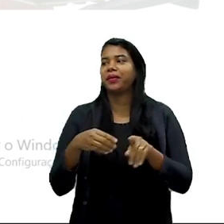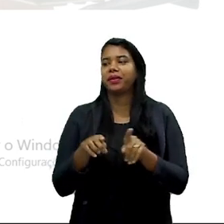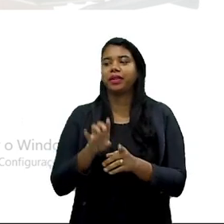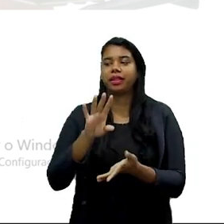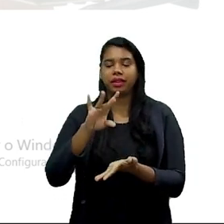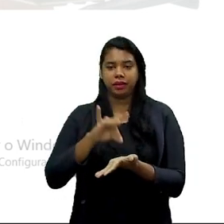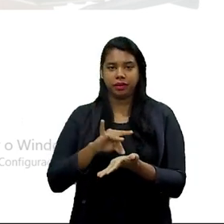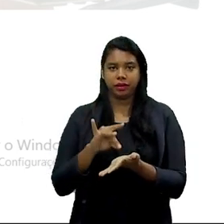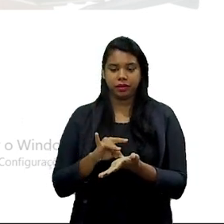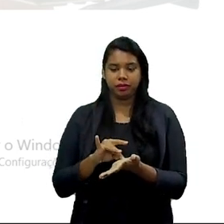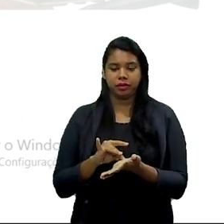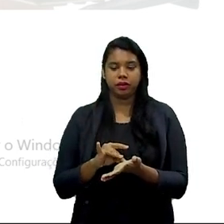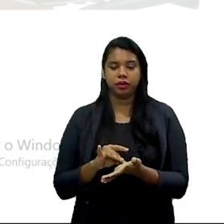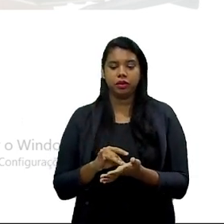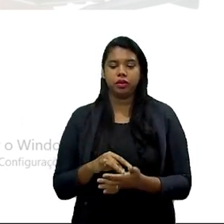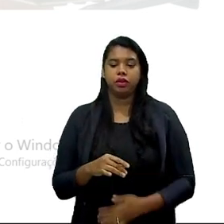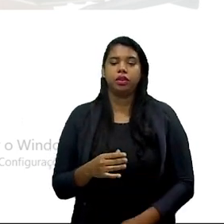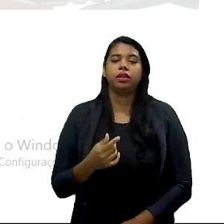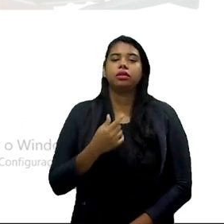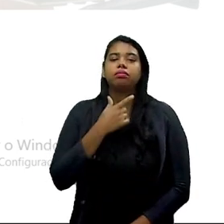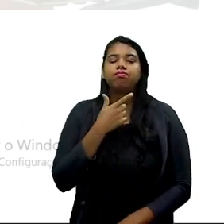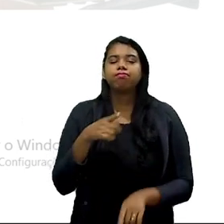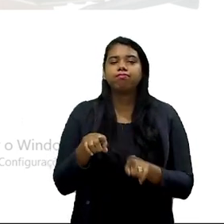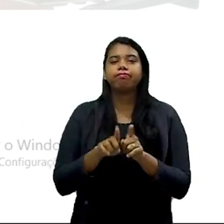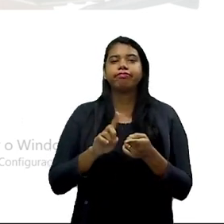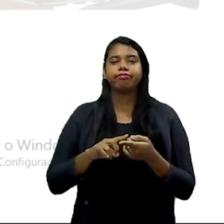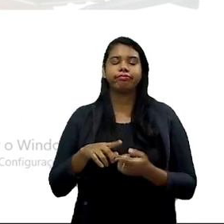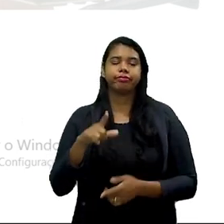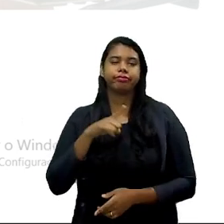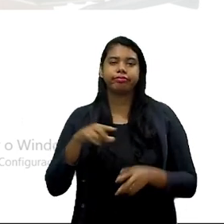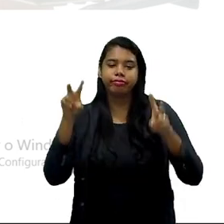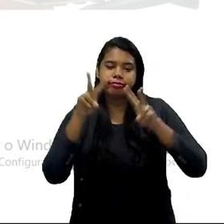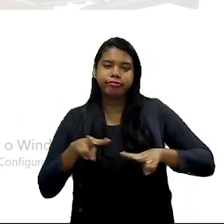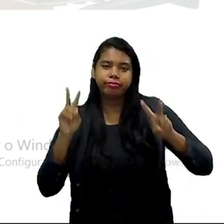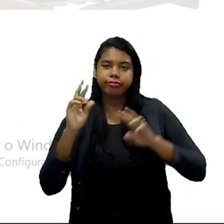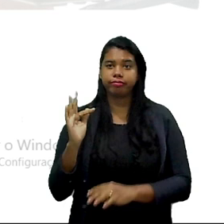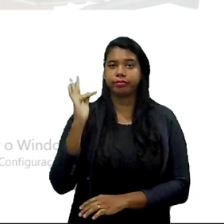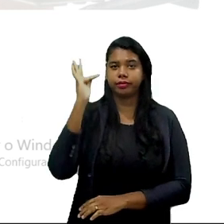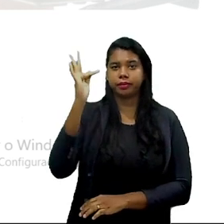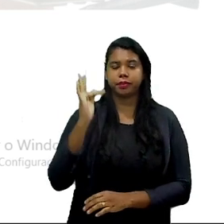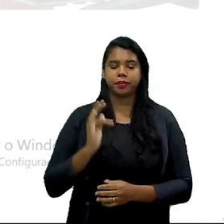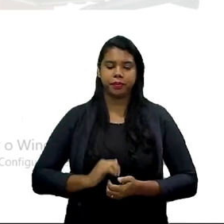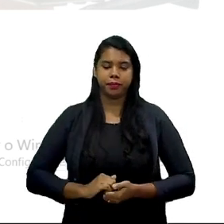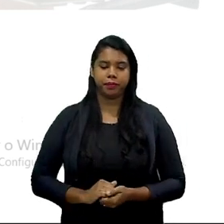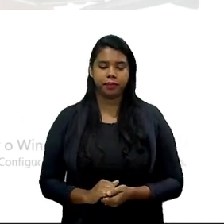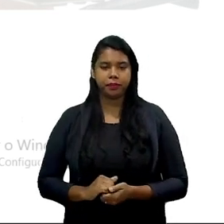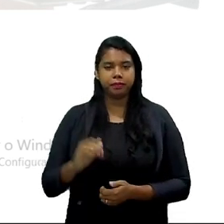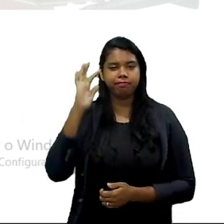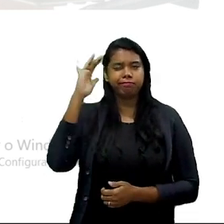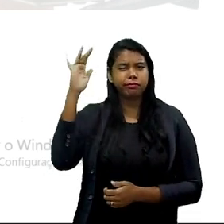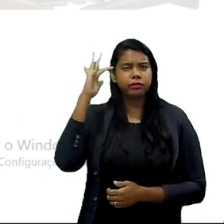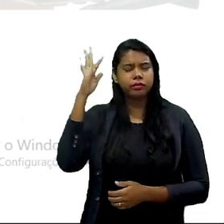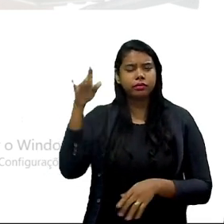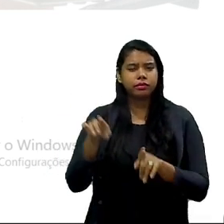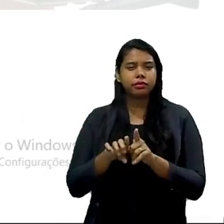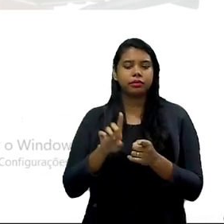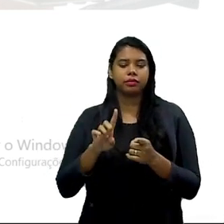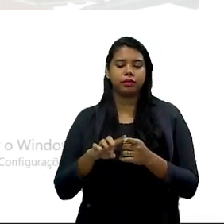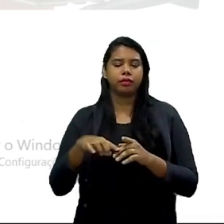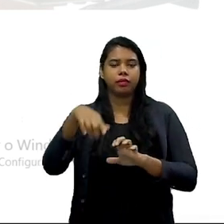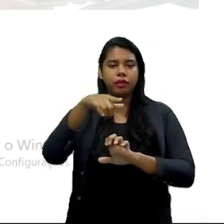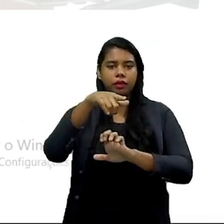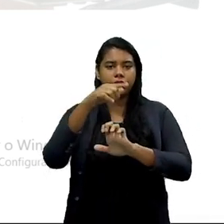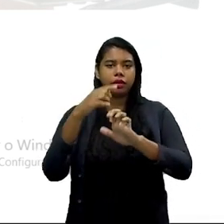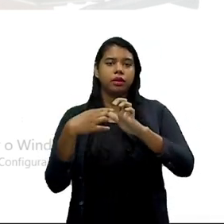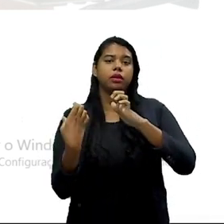com o endividamento? E se eu tenho uma visão de futuro, eu sonho, seja como empresário,